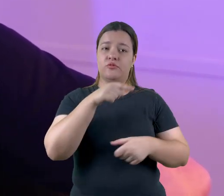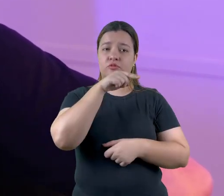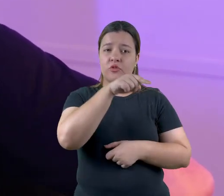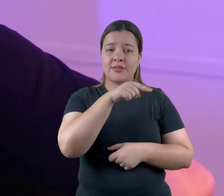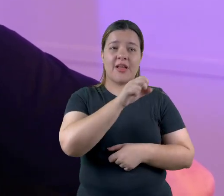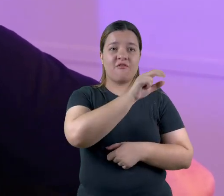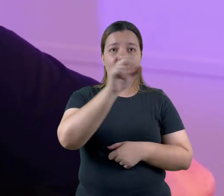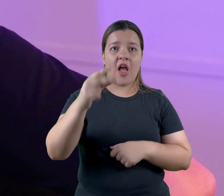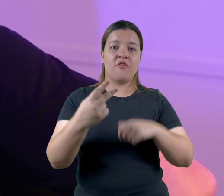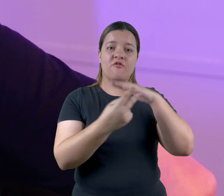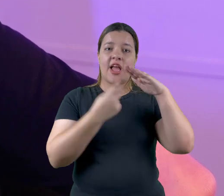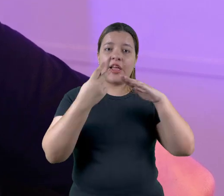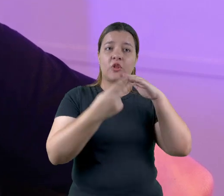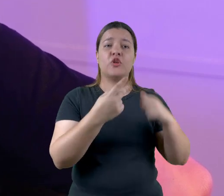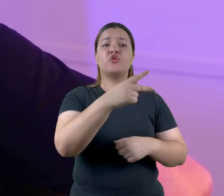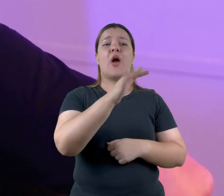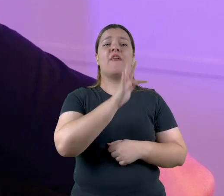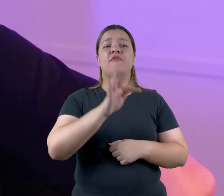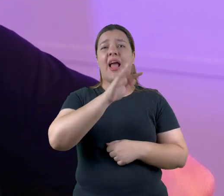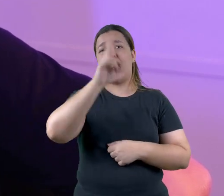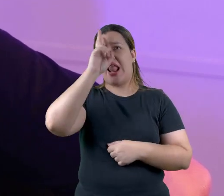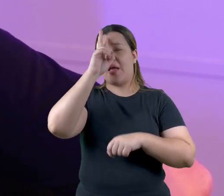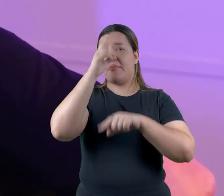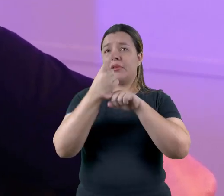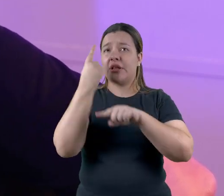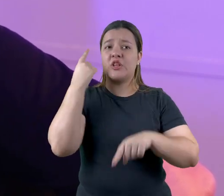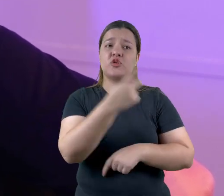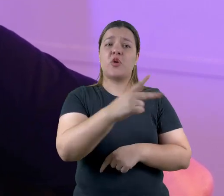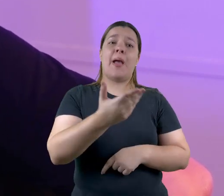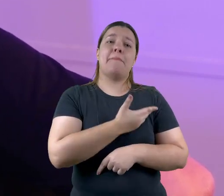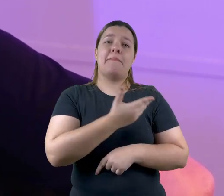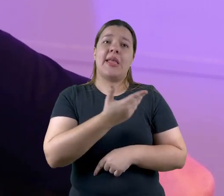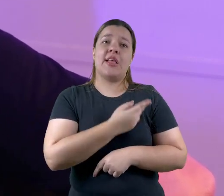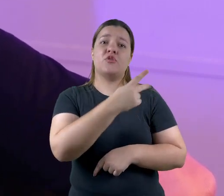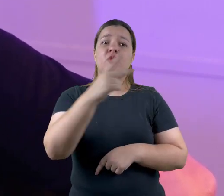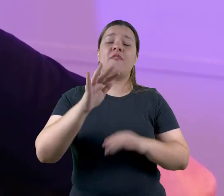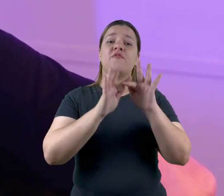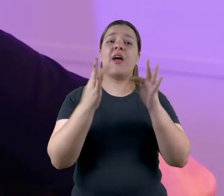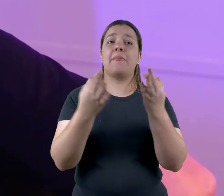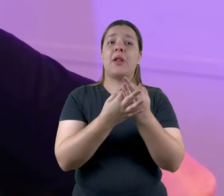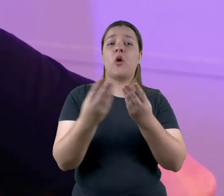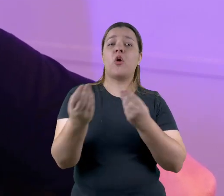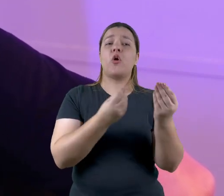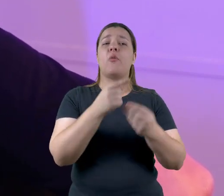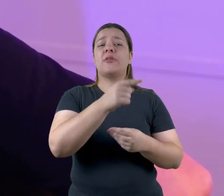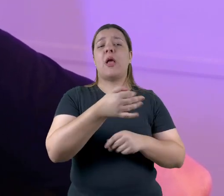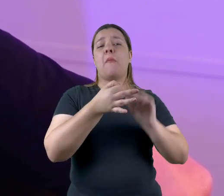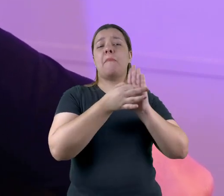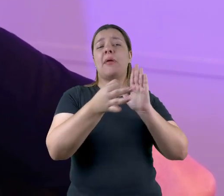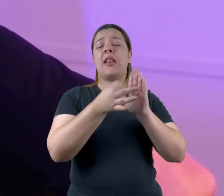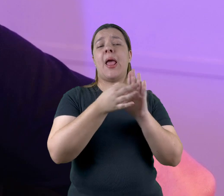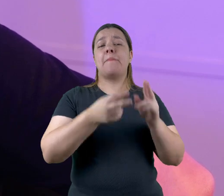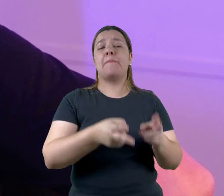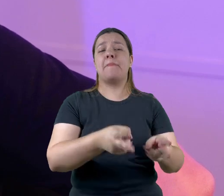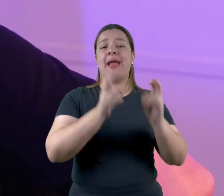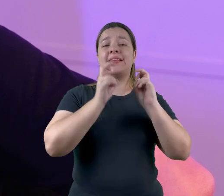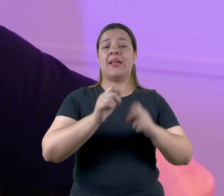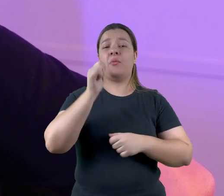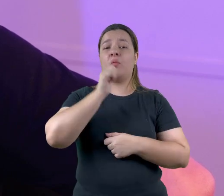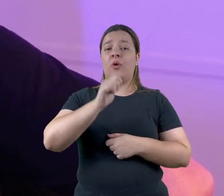você vendo venturos você vendo a sua faculdade as suas amigas a sua família como que você